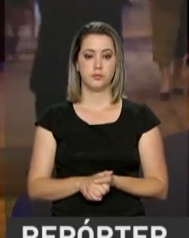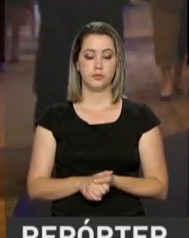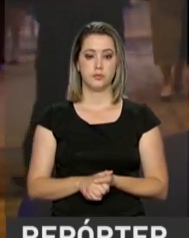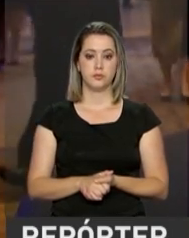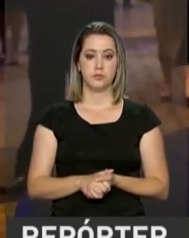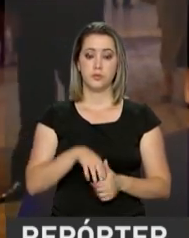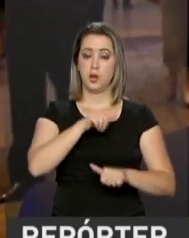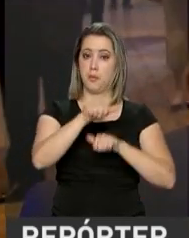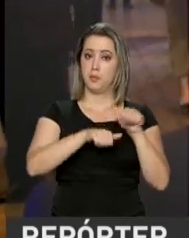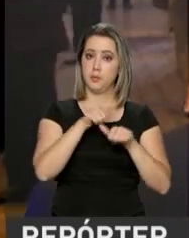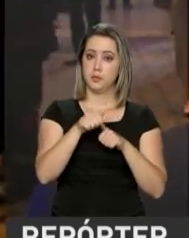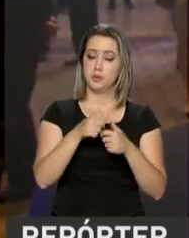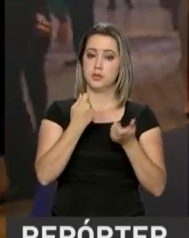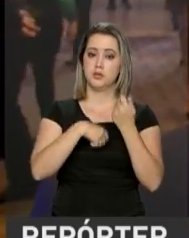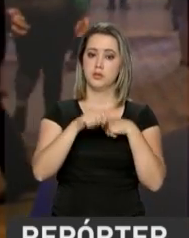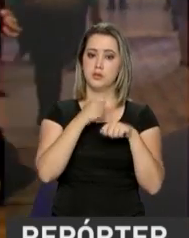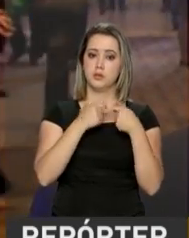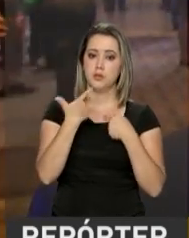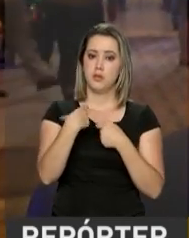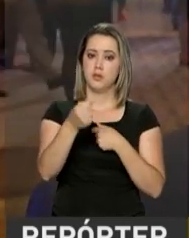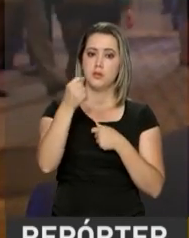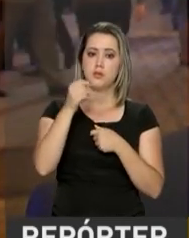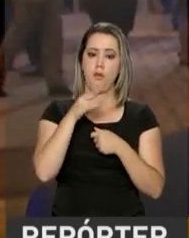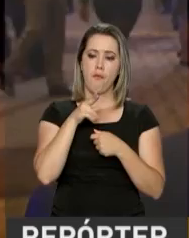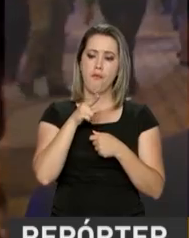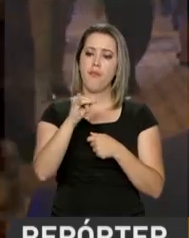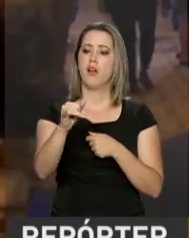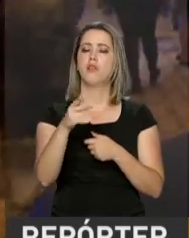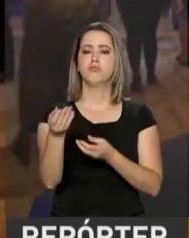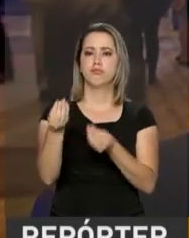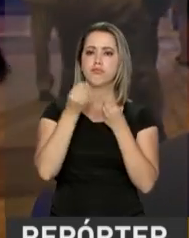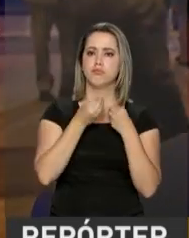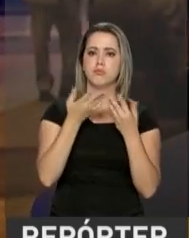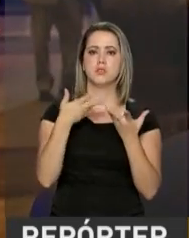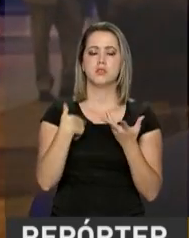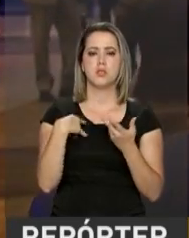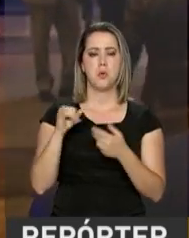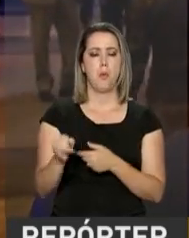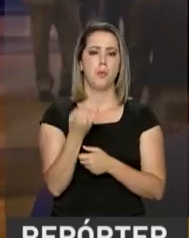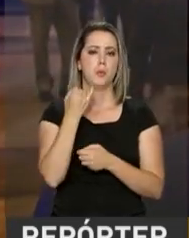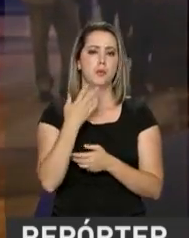A mudança na economia vai trazer mais chance de negócios.